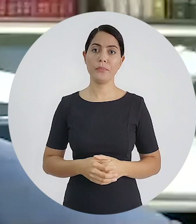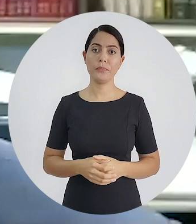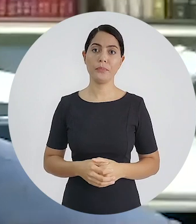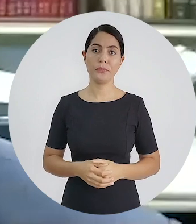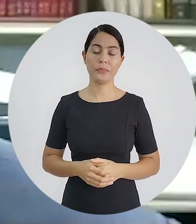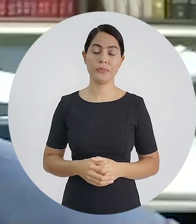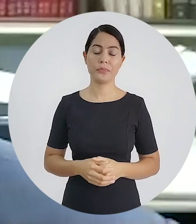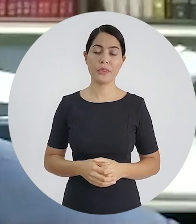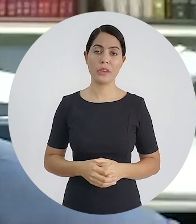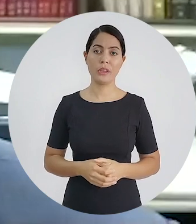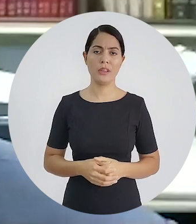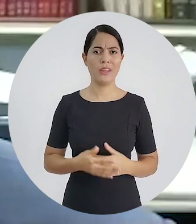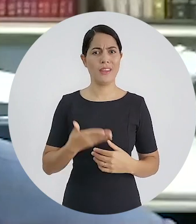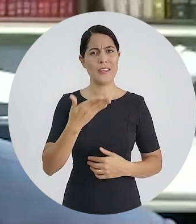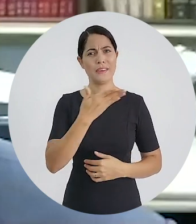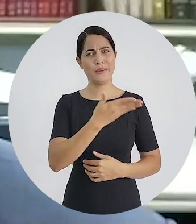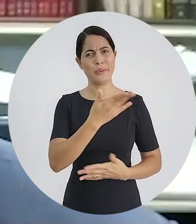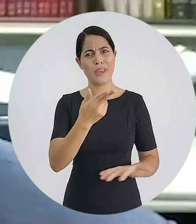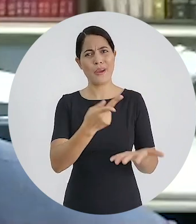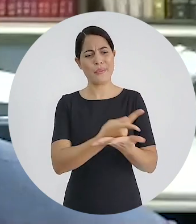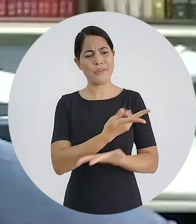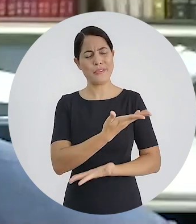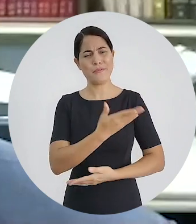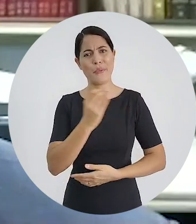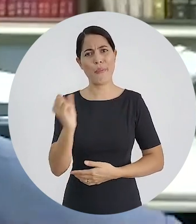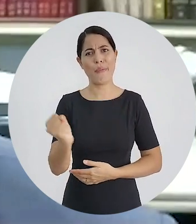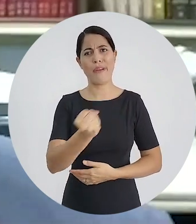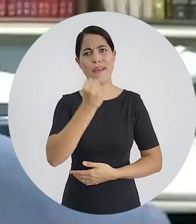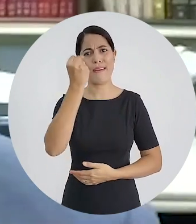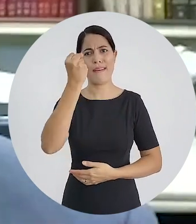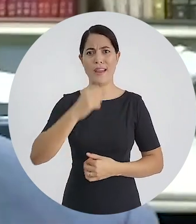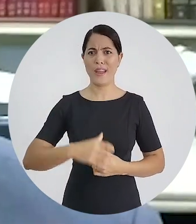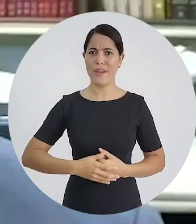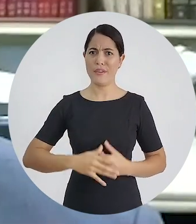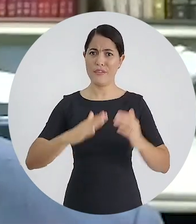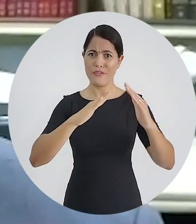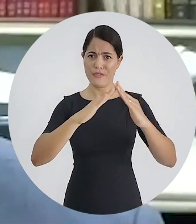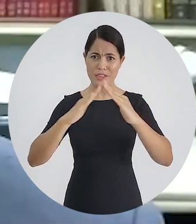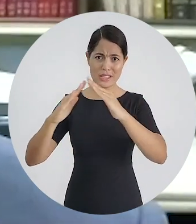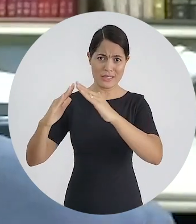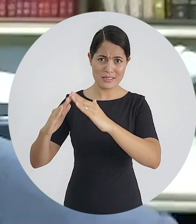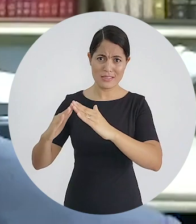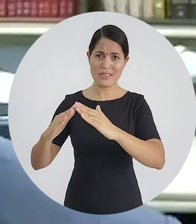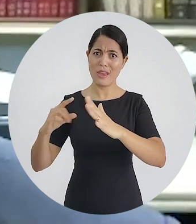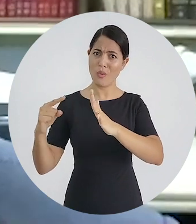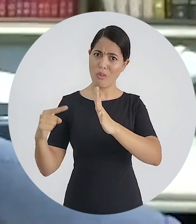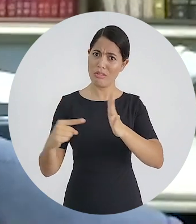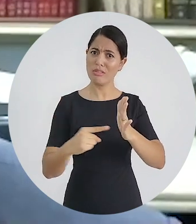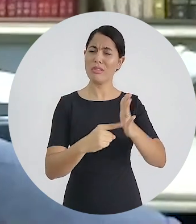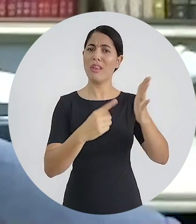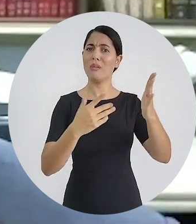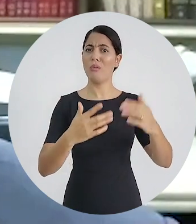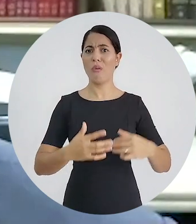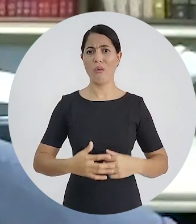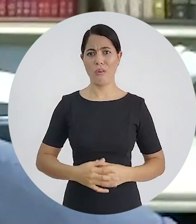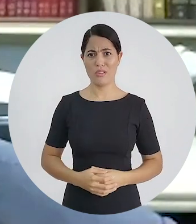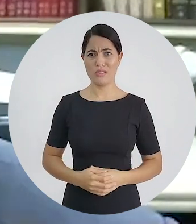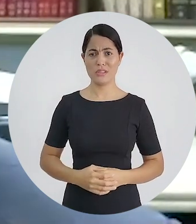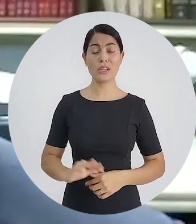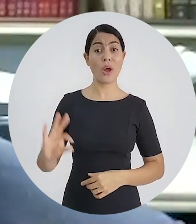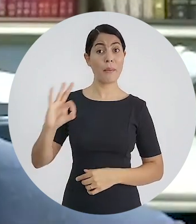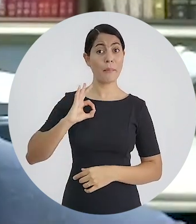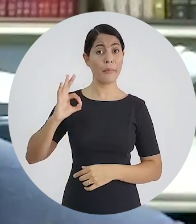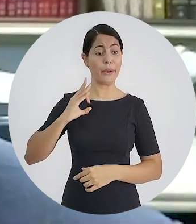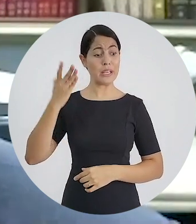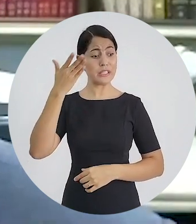Que a gente constata com um fato grave desse, que foi denunciado pelo vizinho, segundo a matéria, que